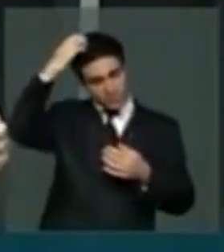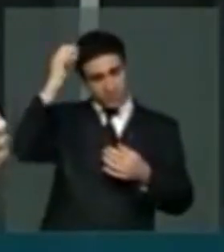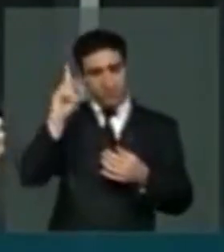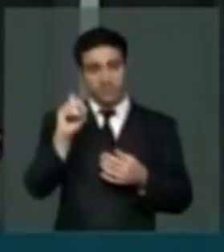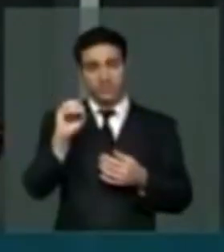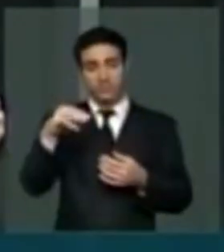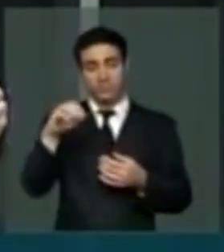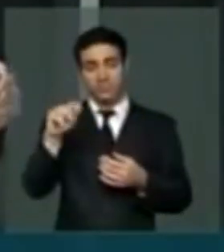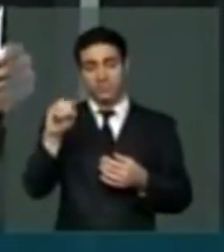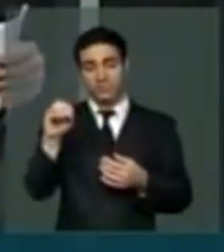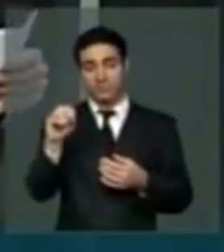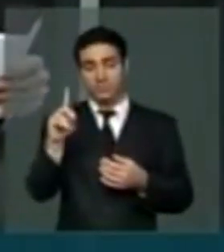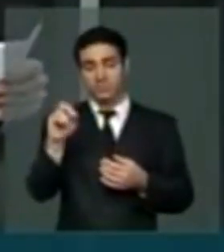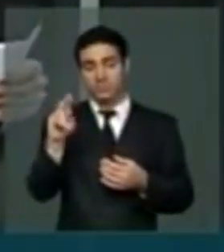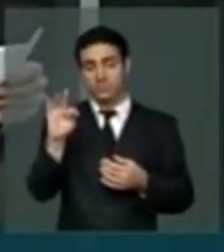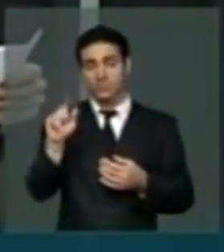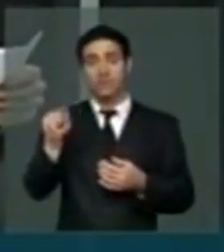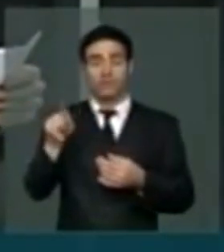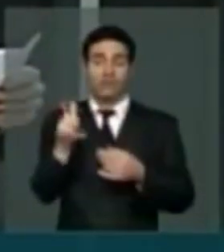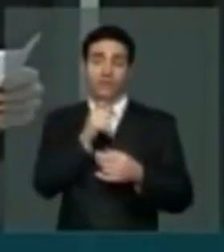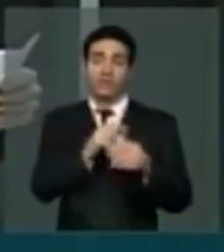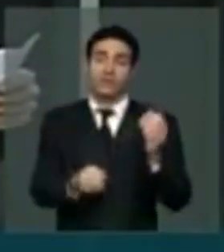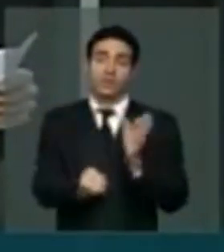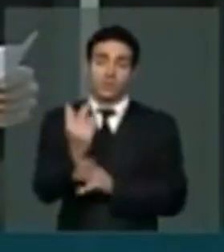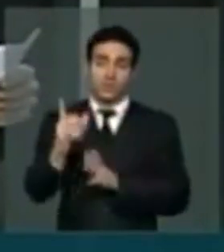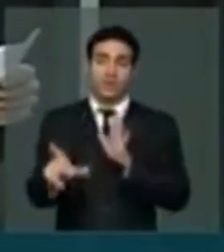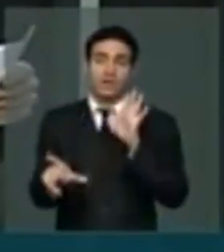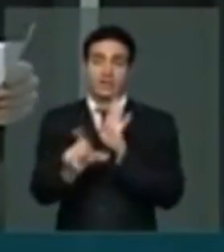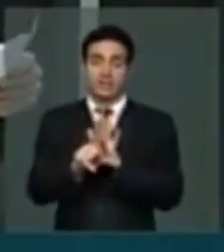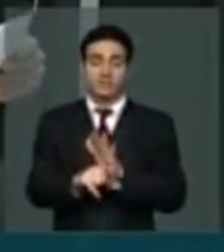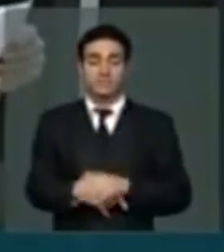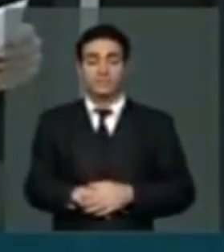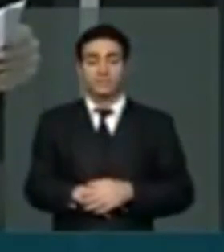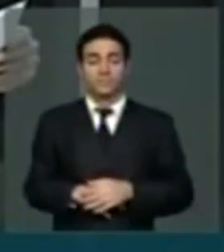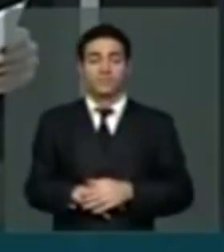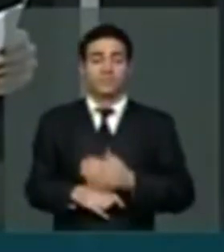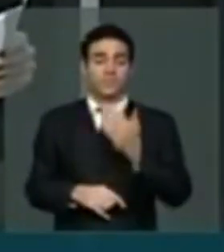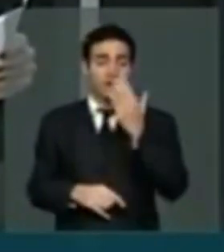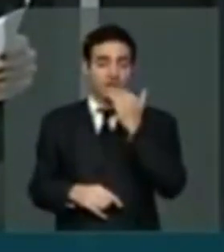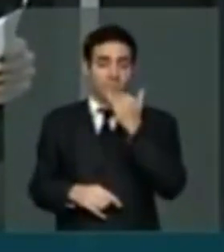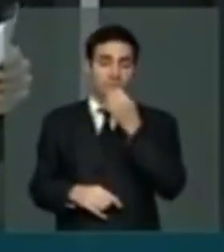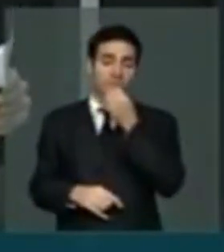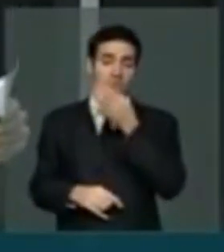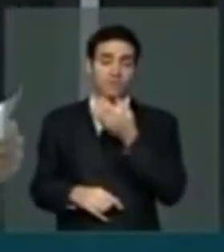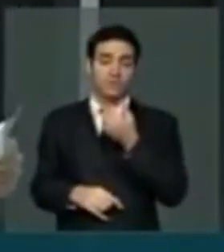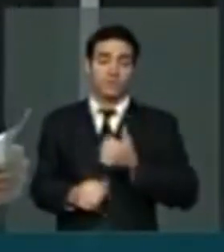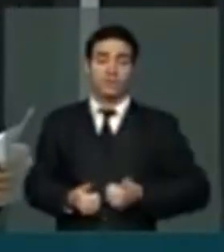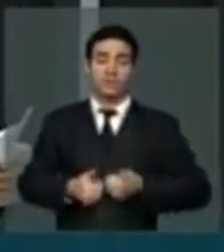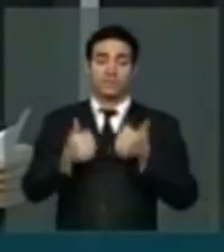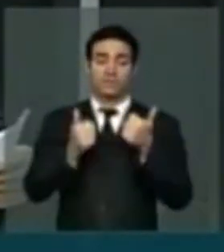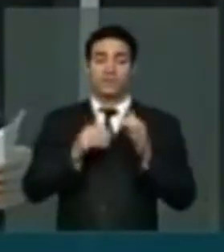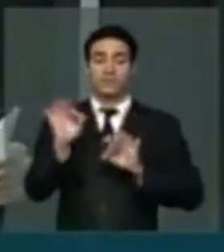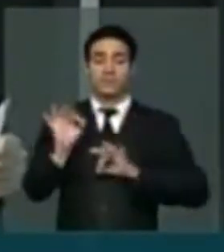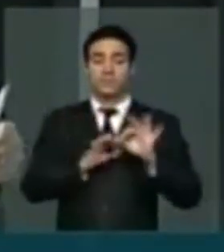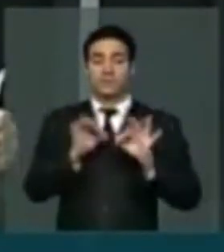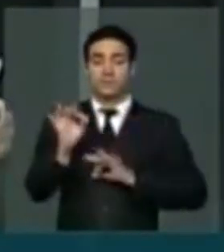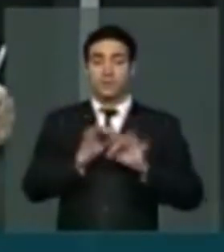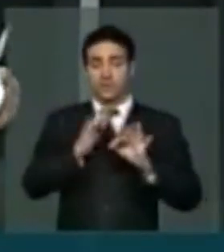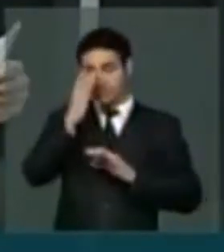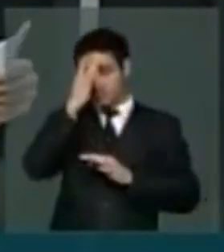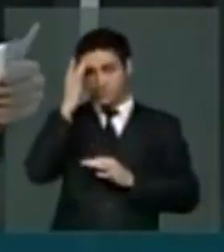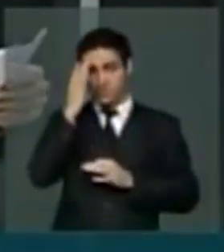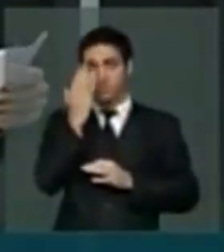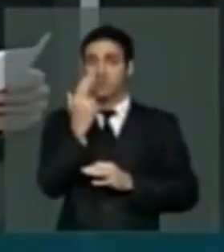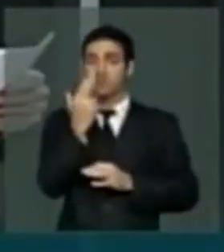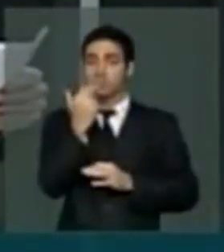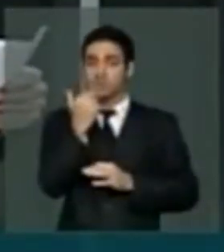Dutra como autor dessa lei. Alimentação de boa qualidade preparada por